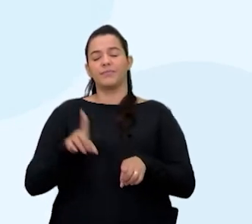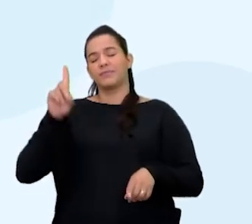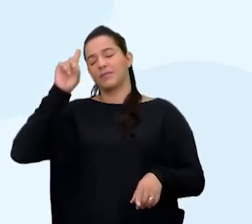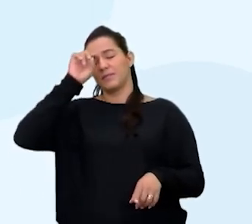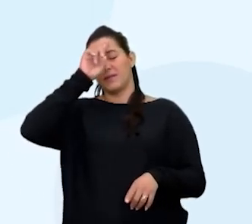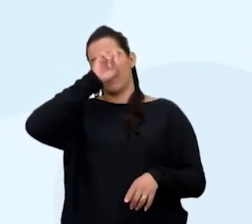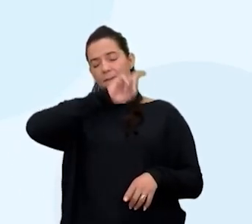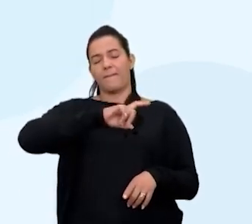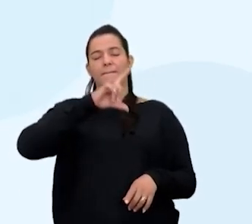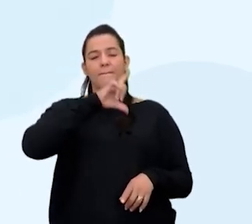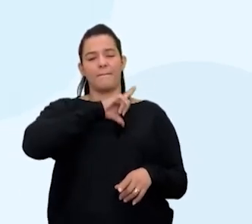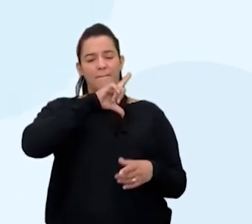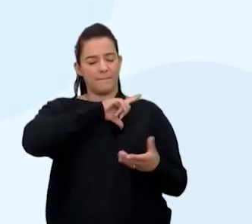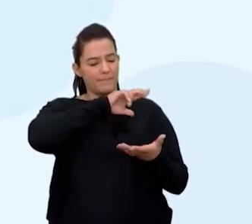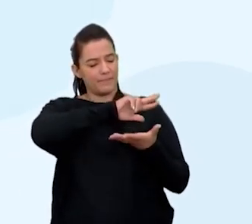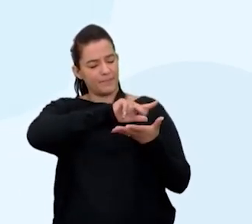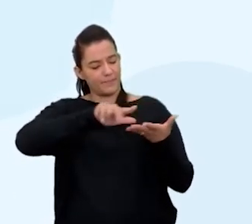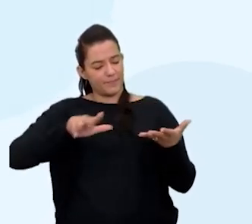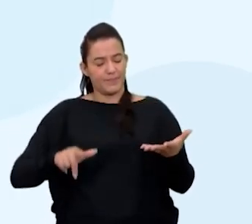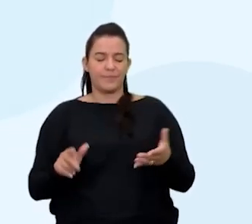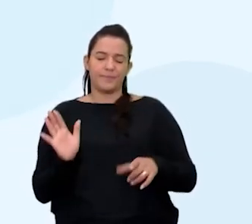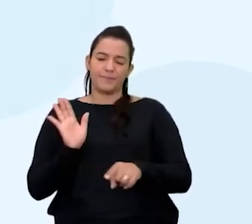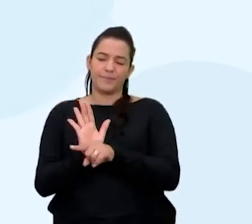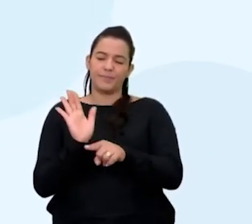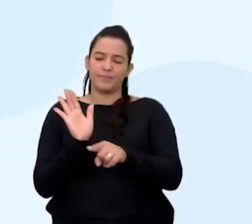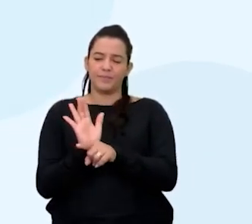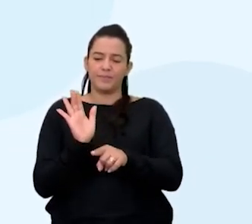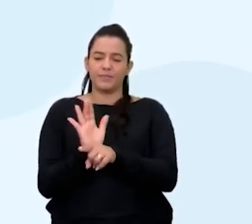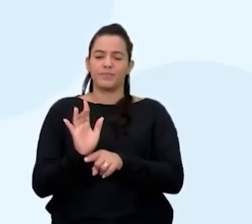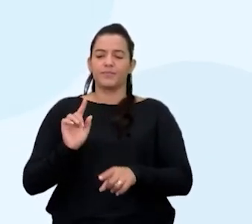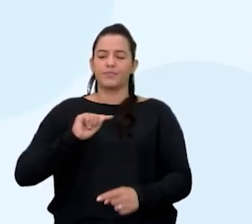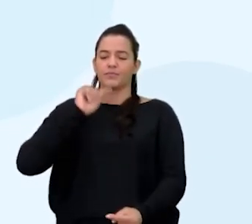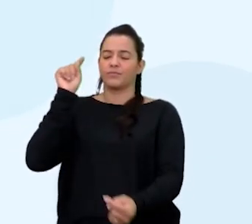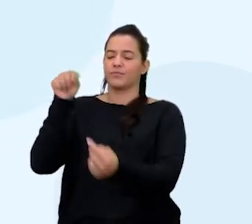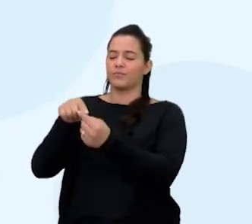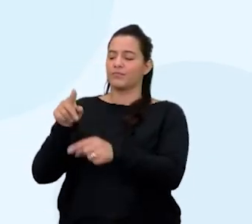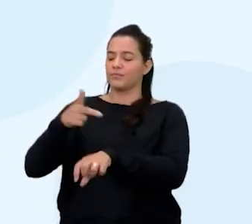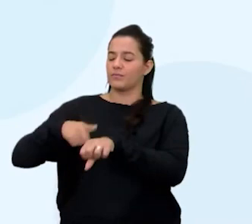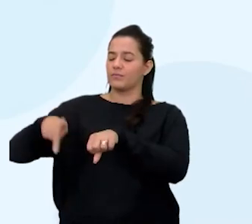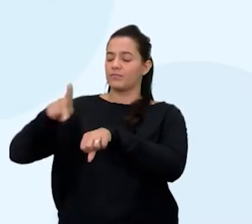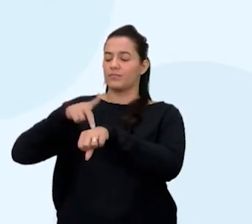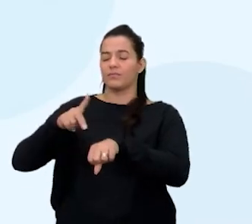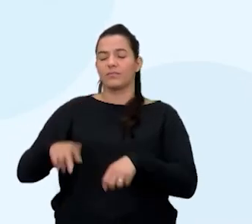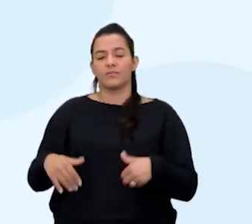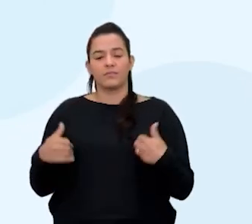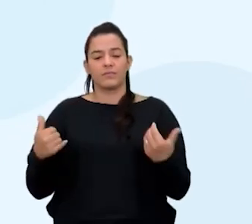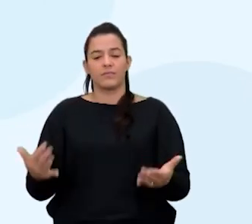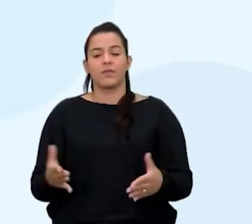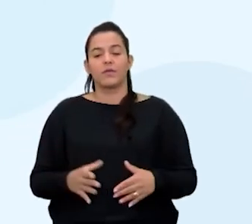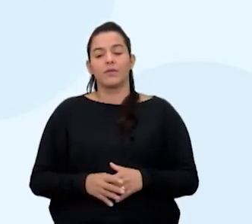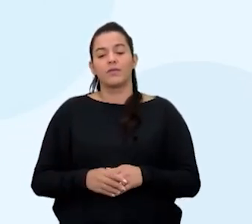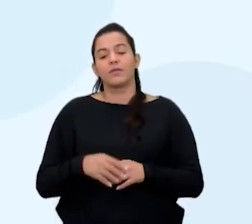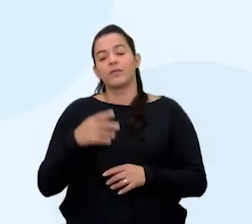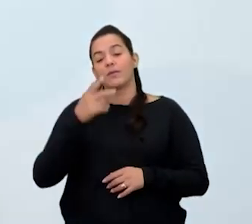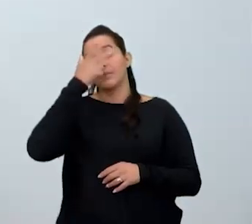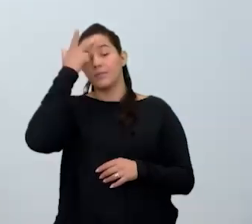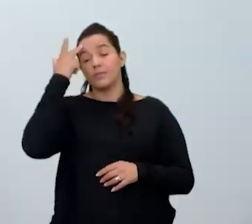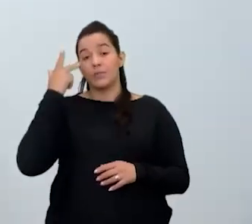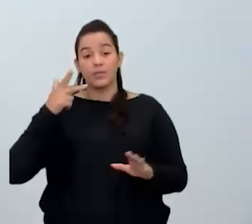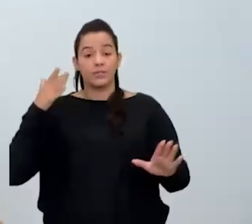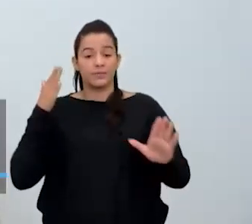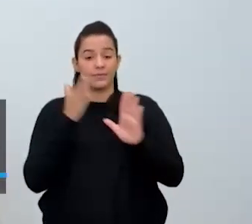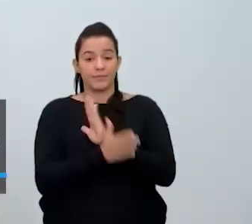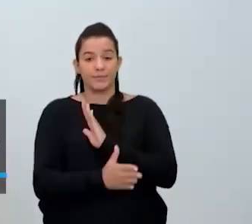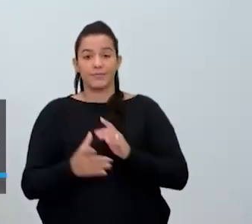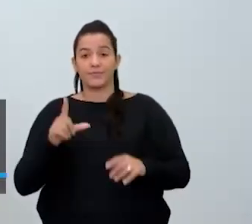dificuldades junto ao país destino. Né? Porque o refugiado é uma coisa muito curiosa e nesse ponto